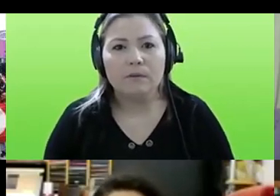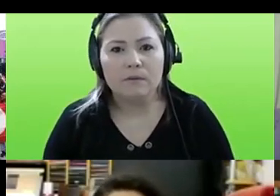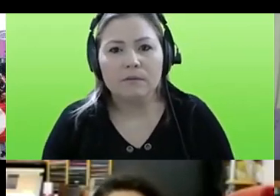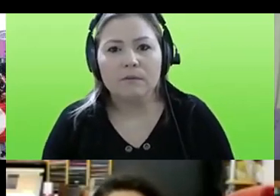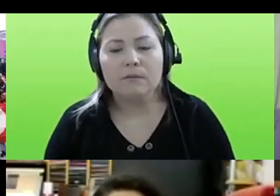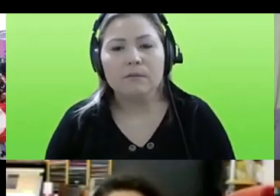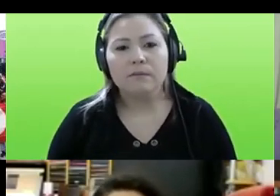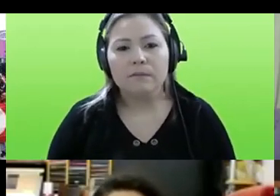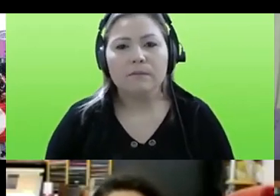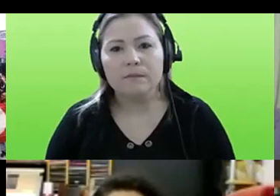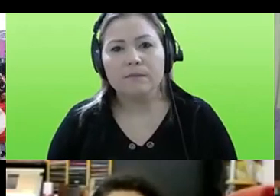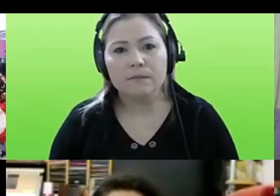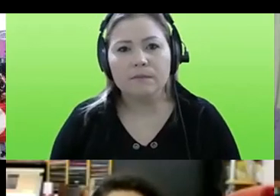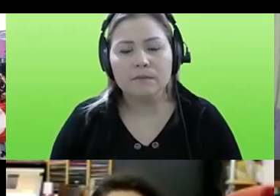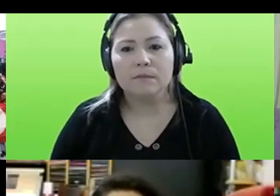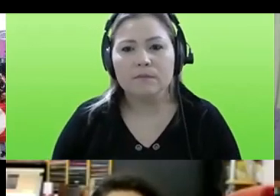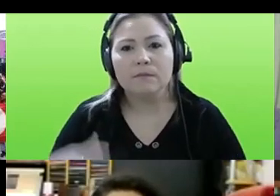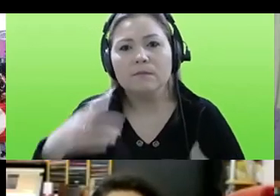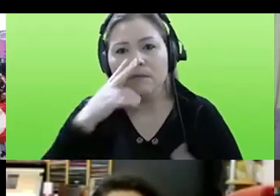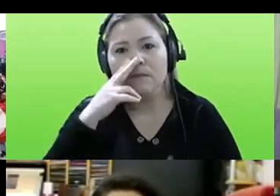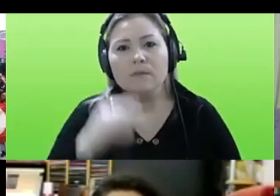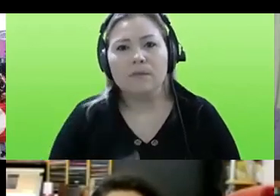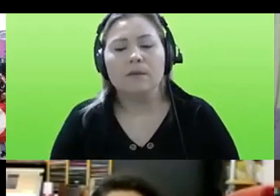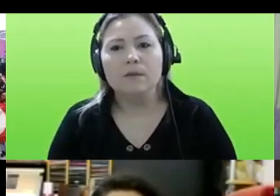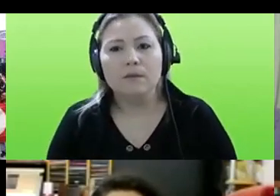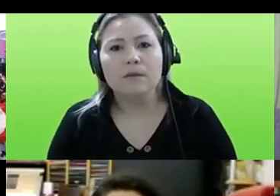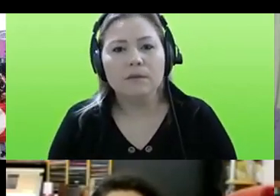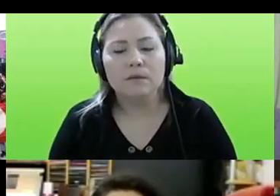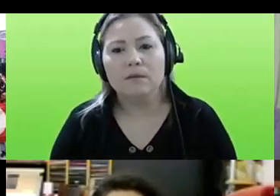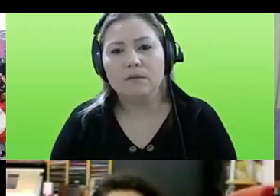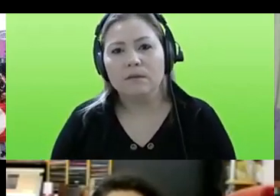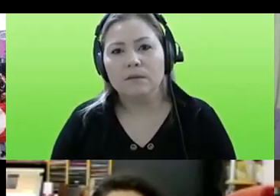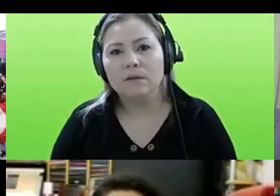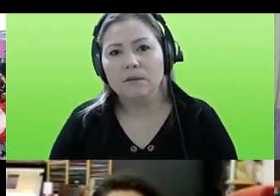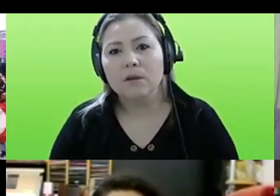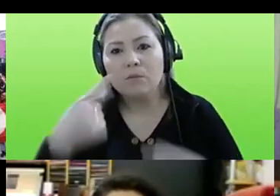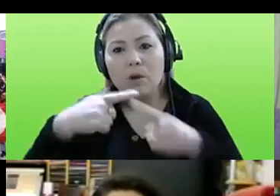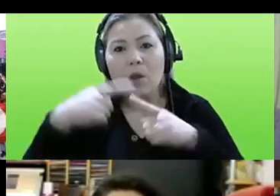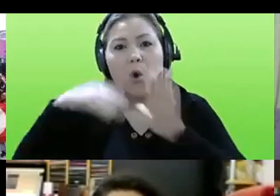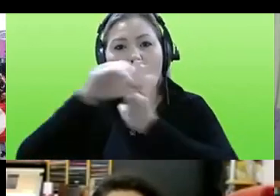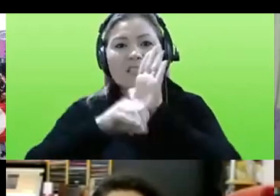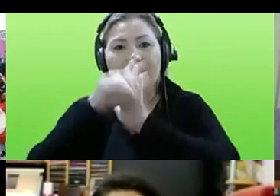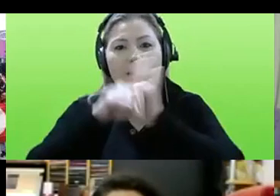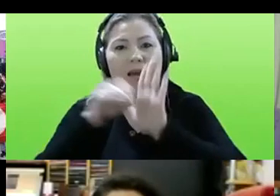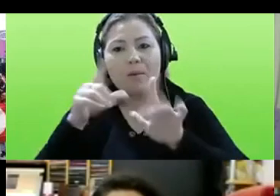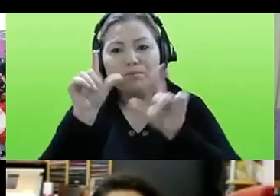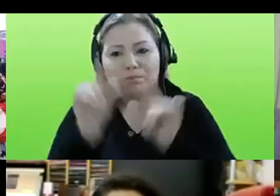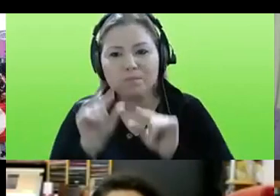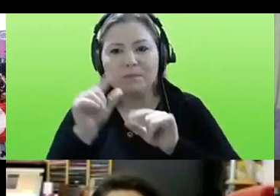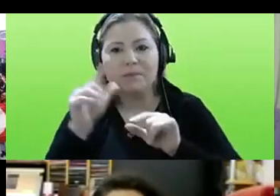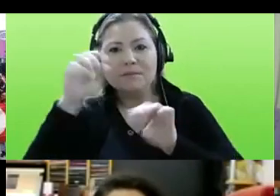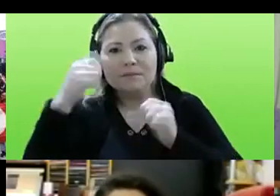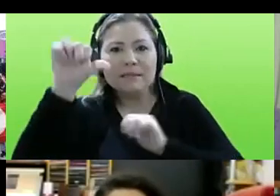chat alguma coisa que daí ajuda sim, ela. Sim, eu né? também fiz. É porque também o orçamento que a gente tem é um pouco